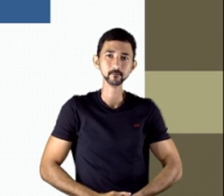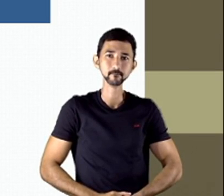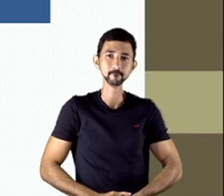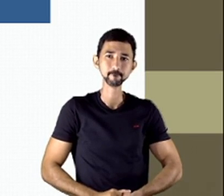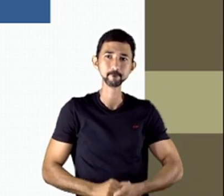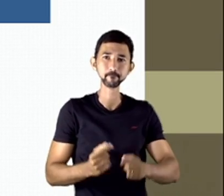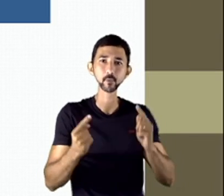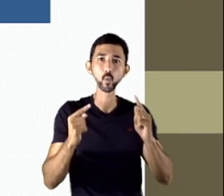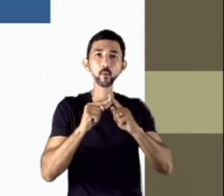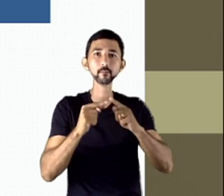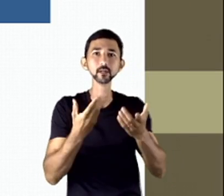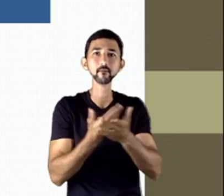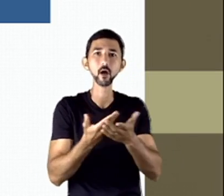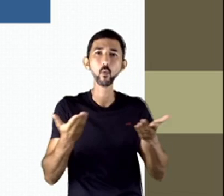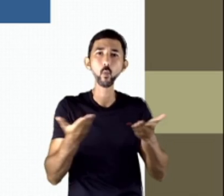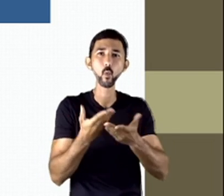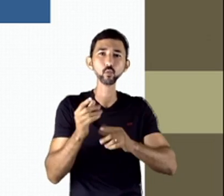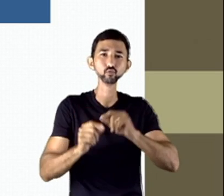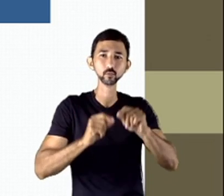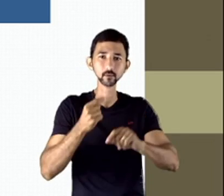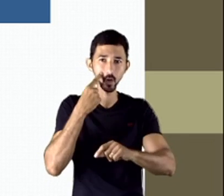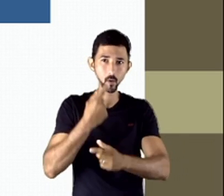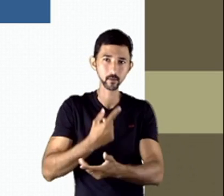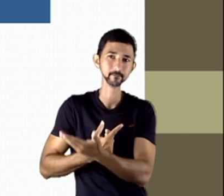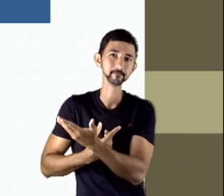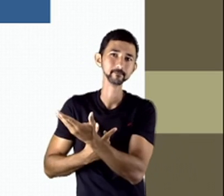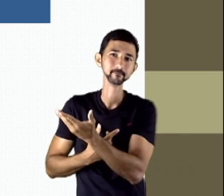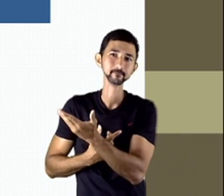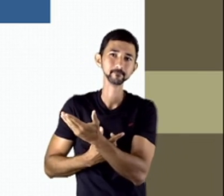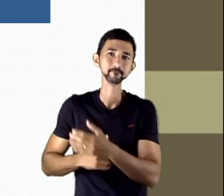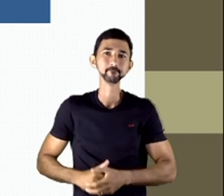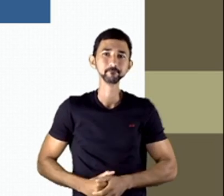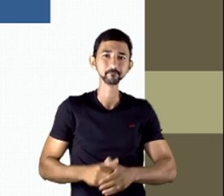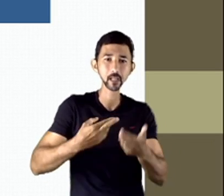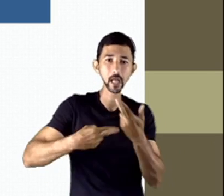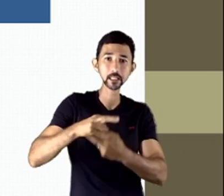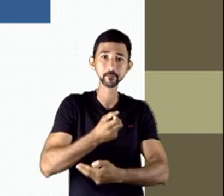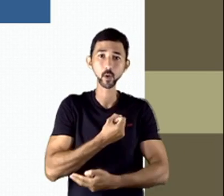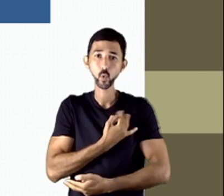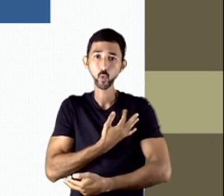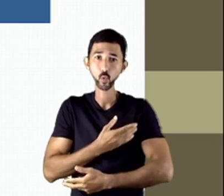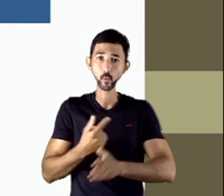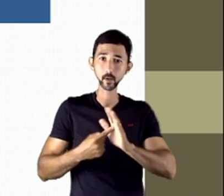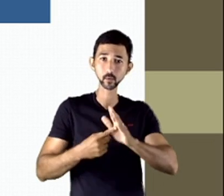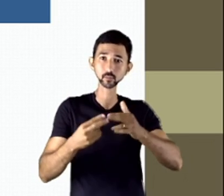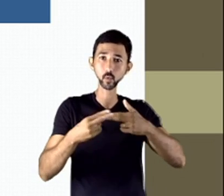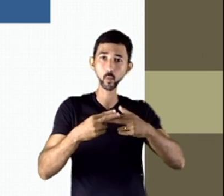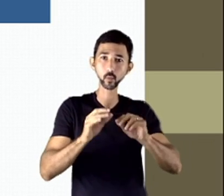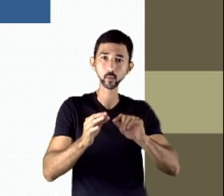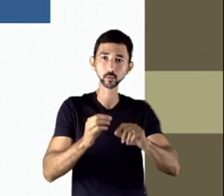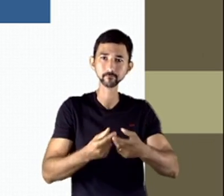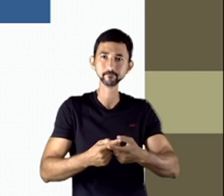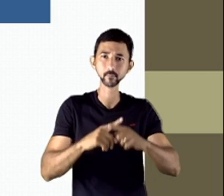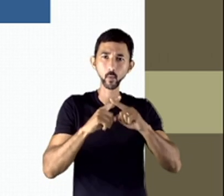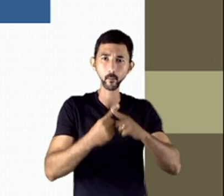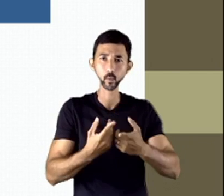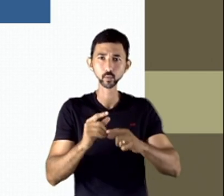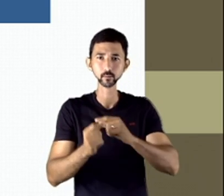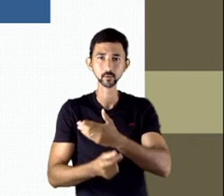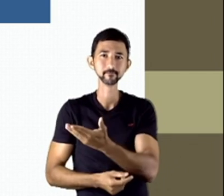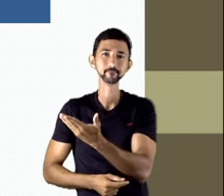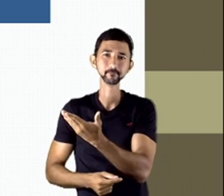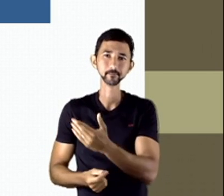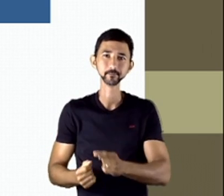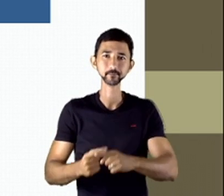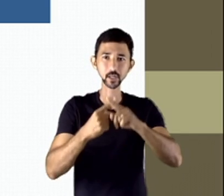O objetivo da aula de hoje é estabelecer as relações entre números expressas pelos termos é múltiplo de,